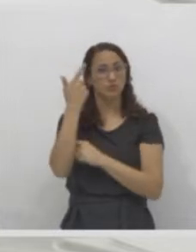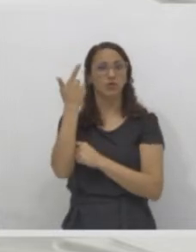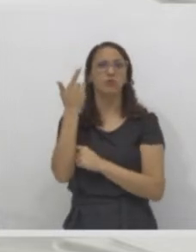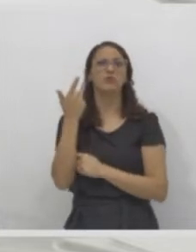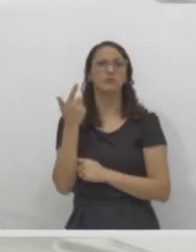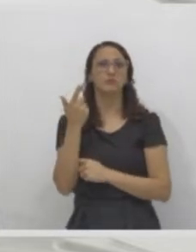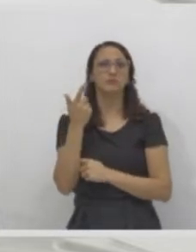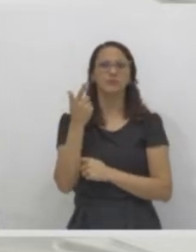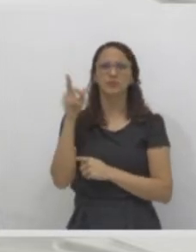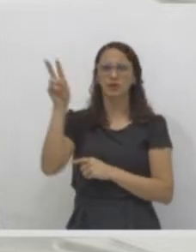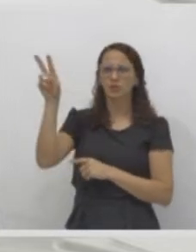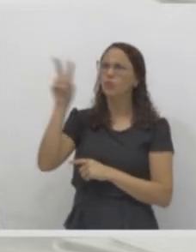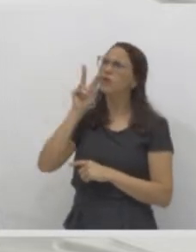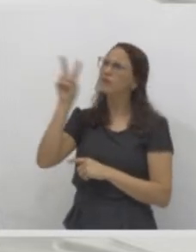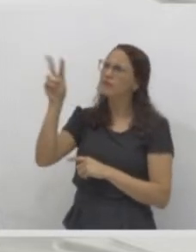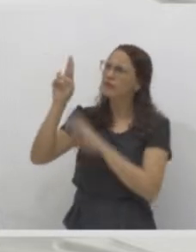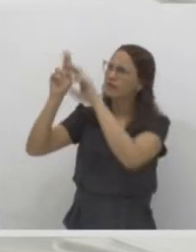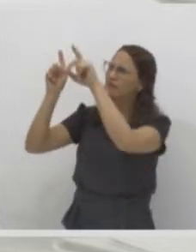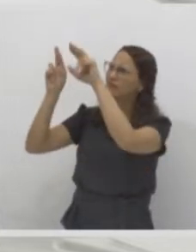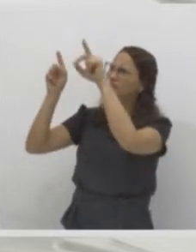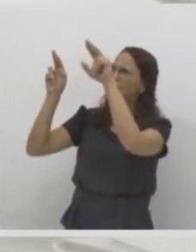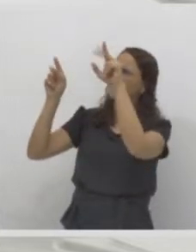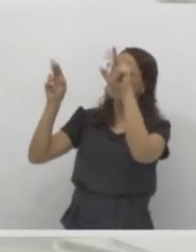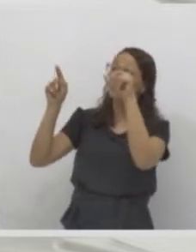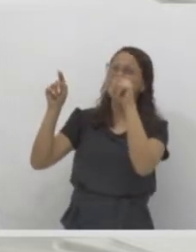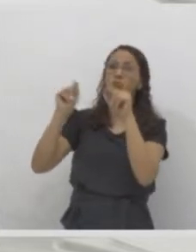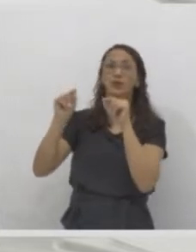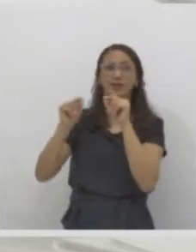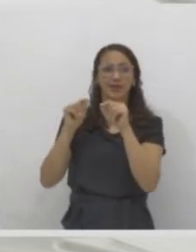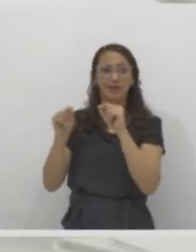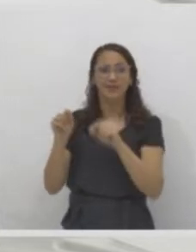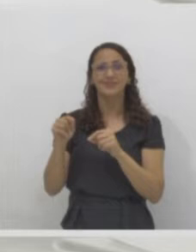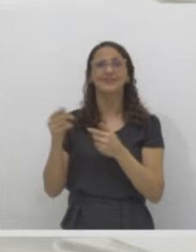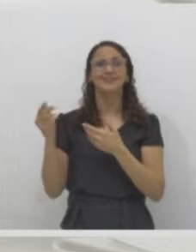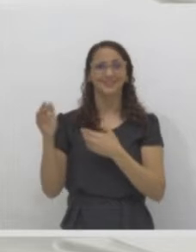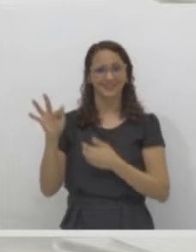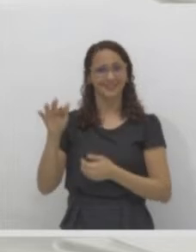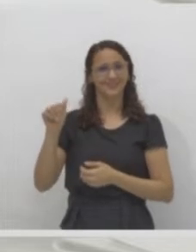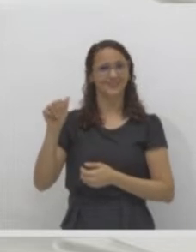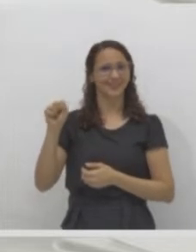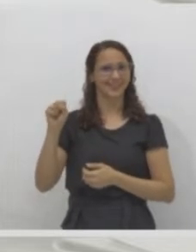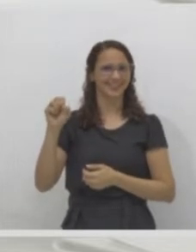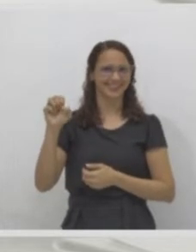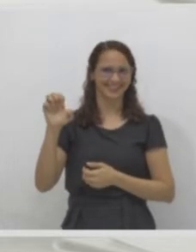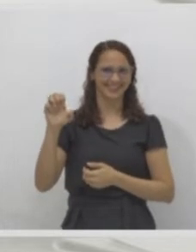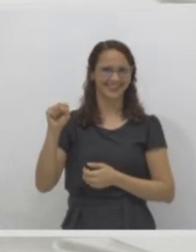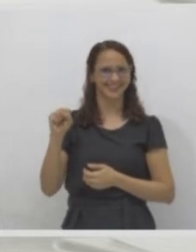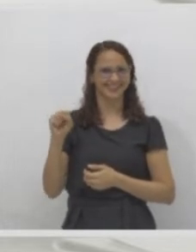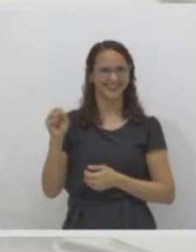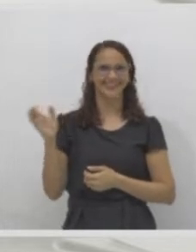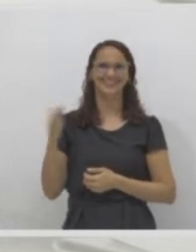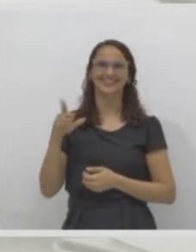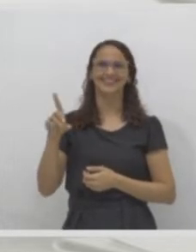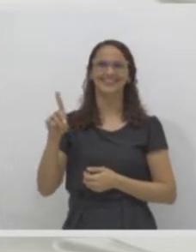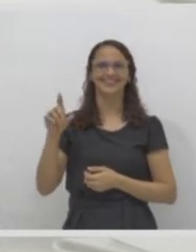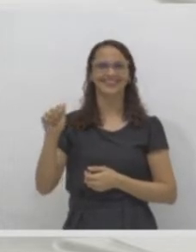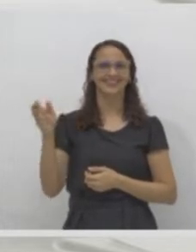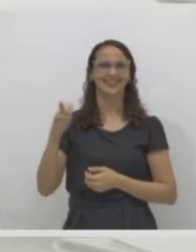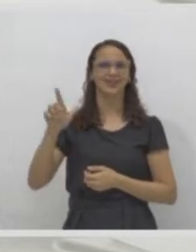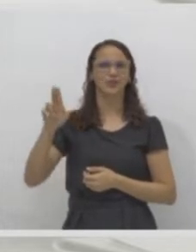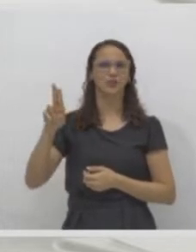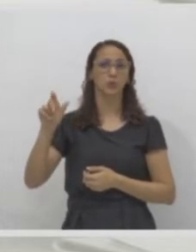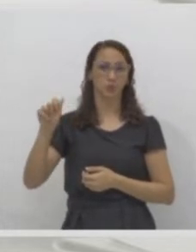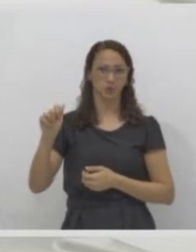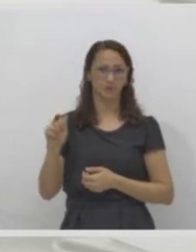dá aparências diferentes, chamadas de fases da Lua. Muito bem. Mais uma questão. Leia a tirinha